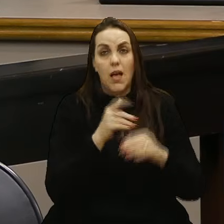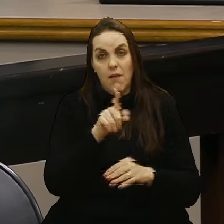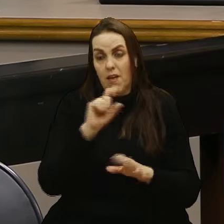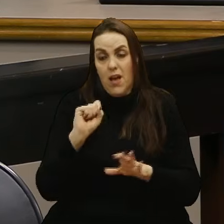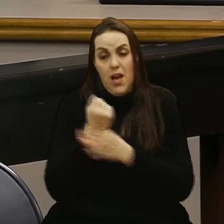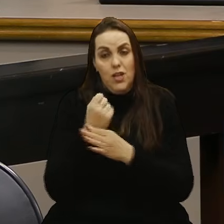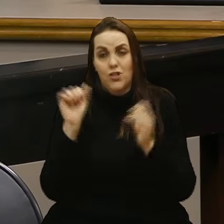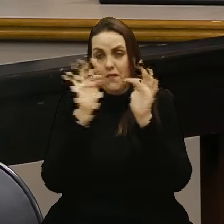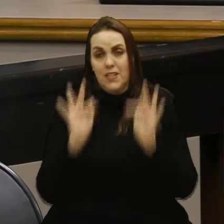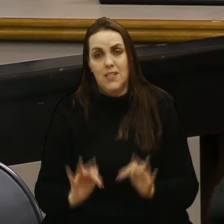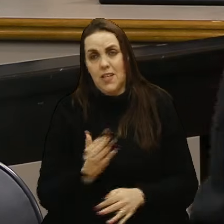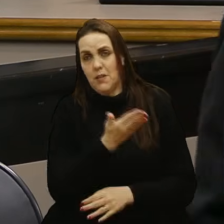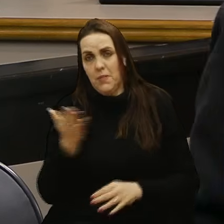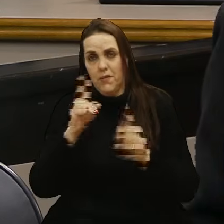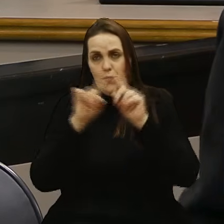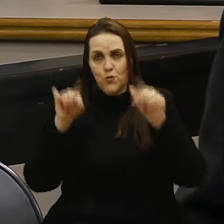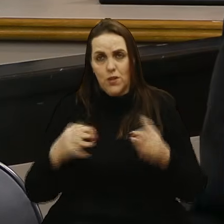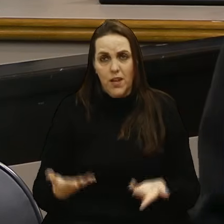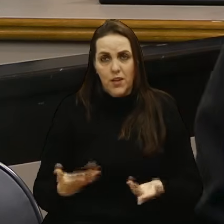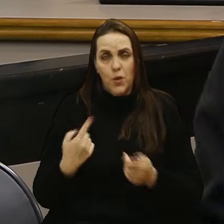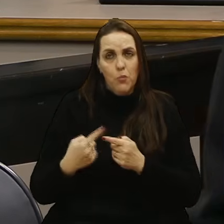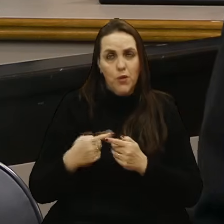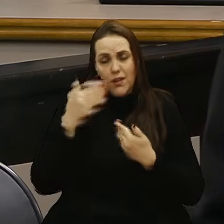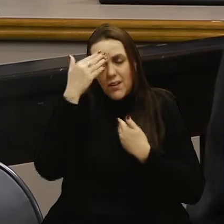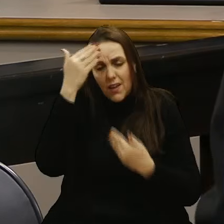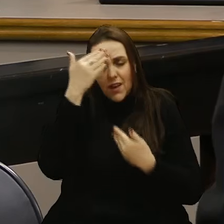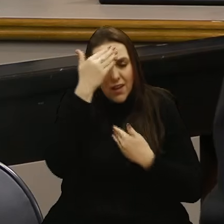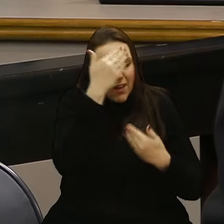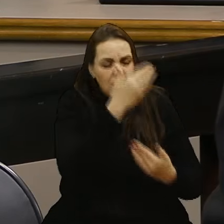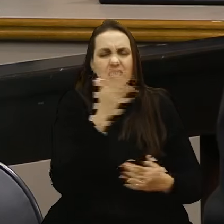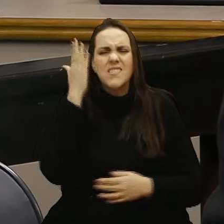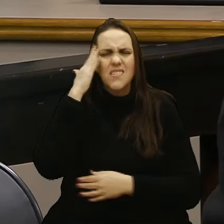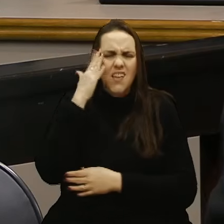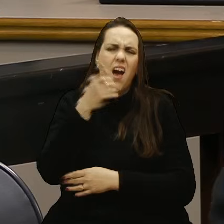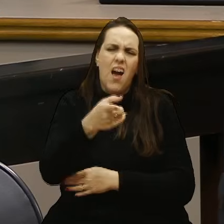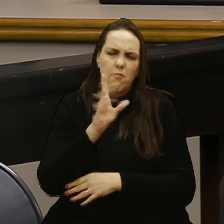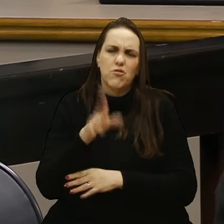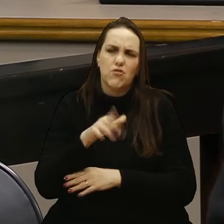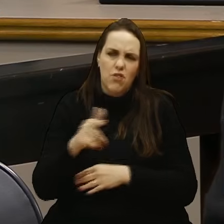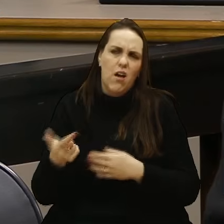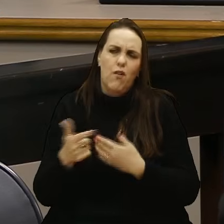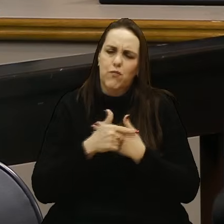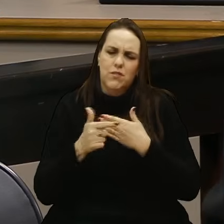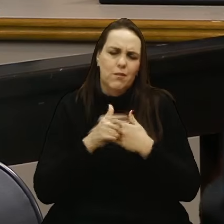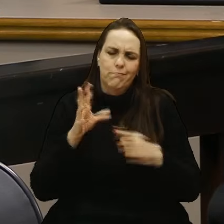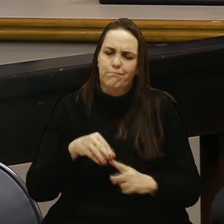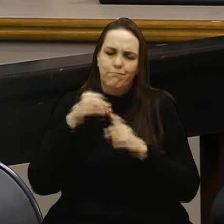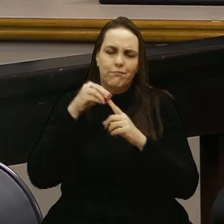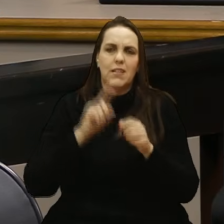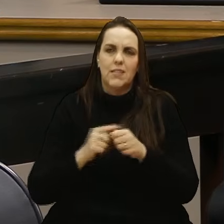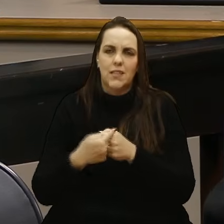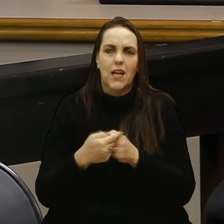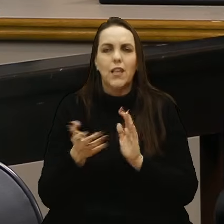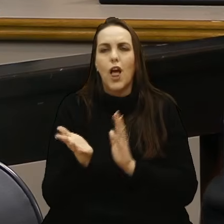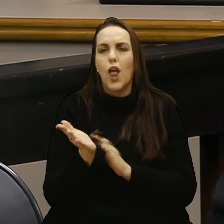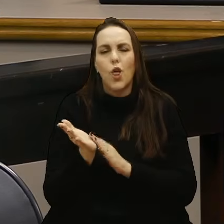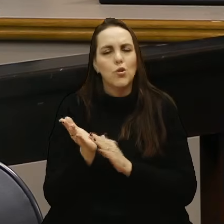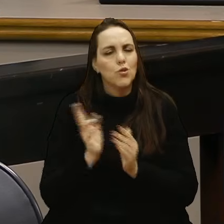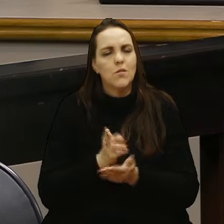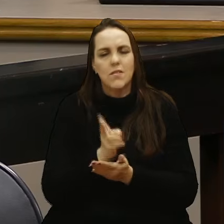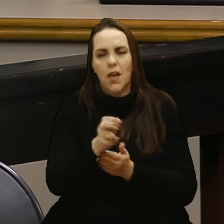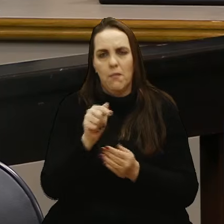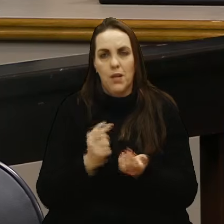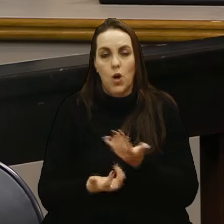eles felizes, pode ter certeza. Porque de gratidão eles sabem que eles fazem um papel essencial na nossa cidade e a gente vive elogiando aqui. O pessoal da